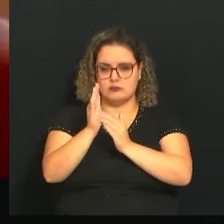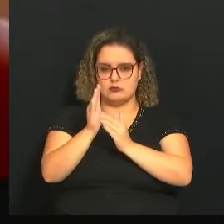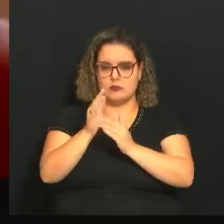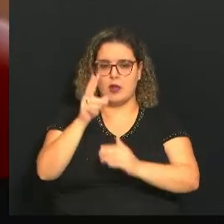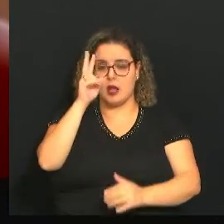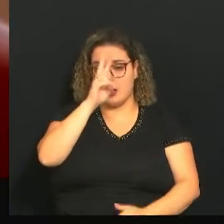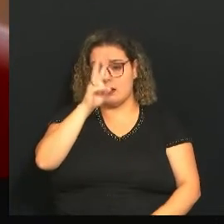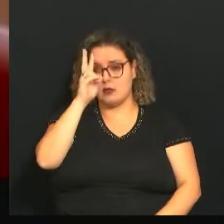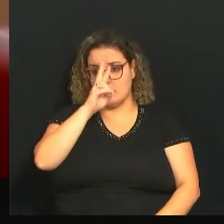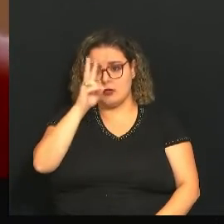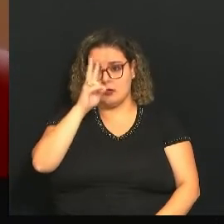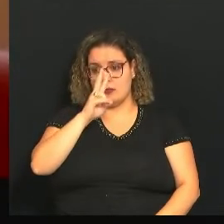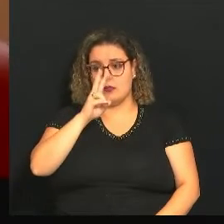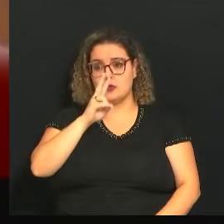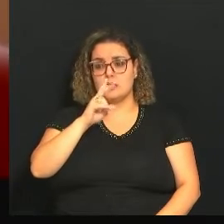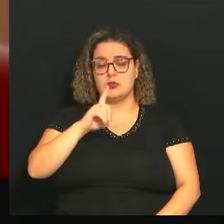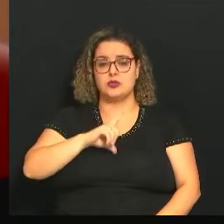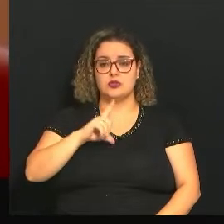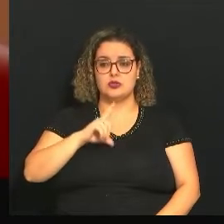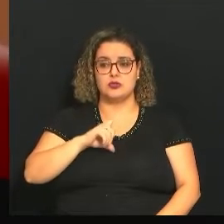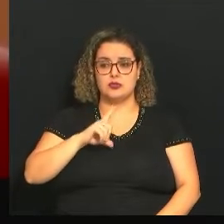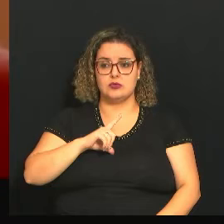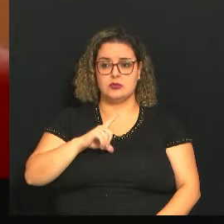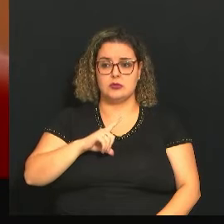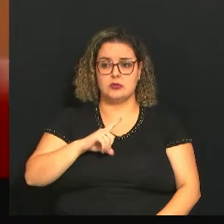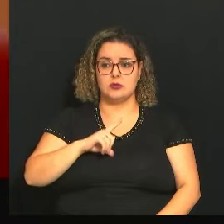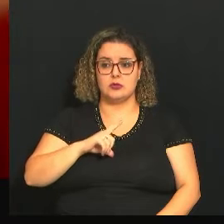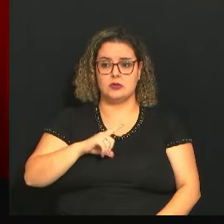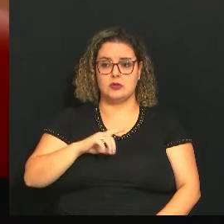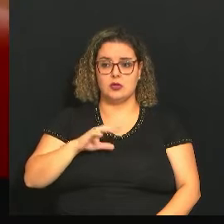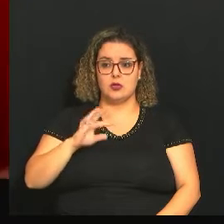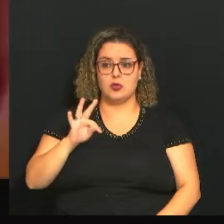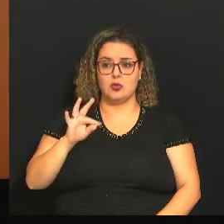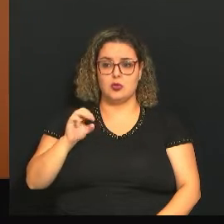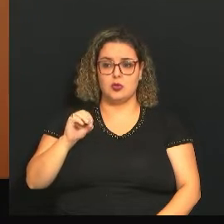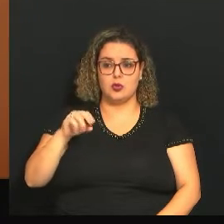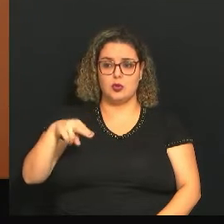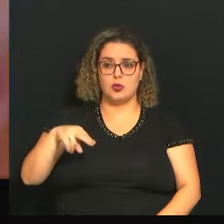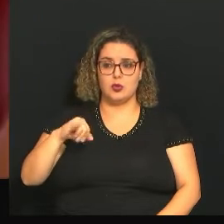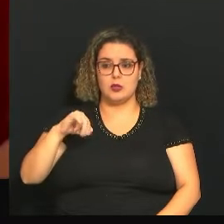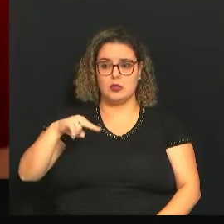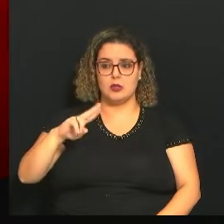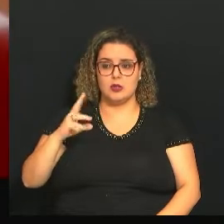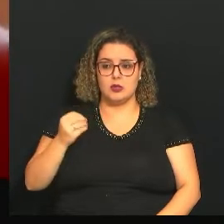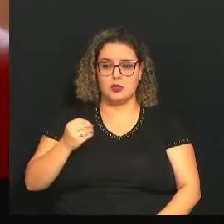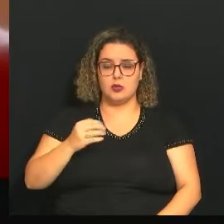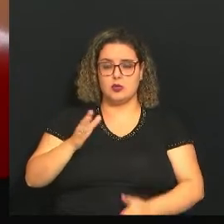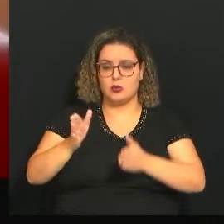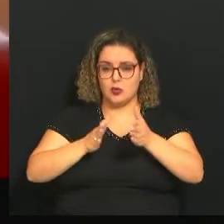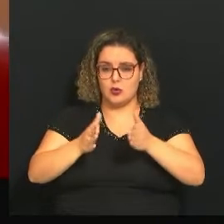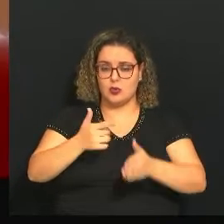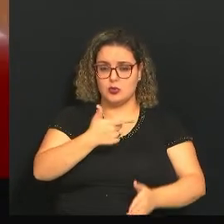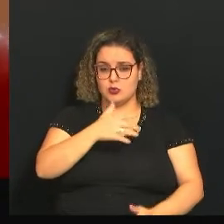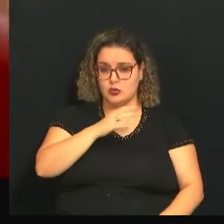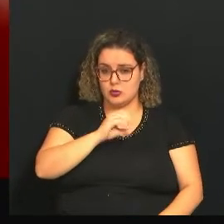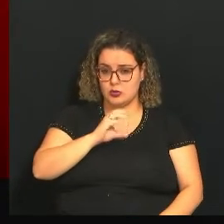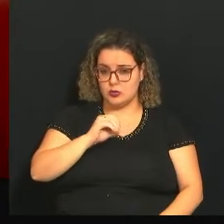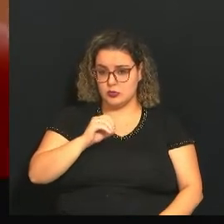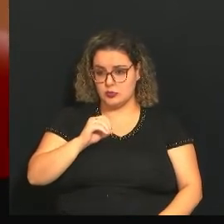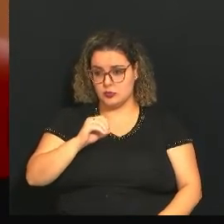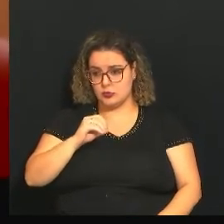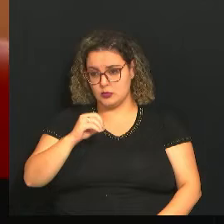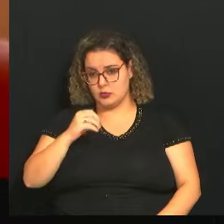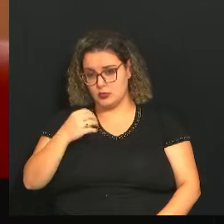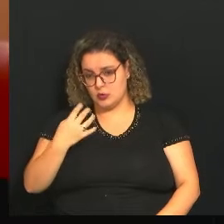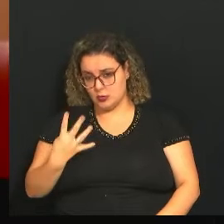eu tive no governo Toninho Zalene, de 2001 a 2004, a gente iniciou o mandato com